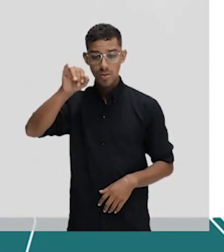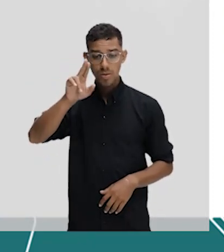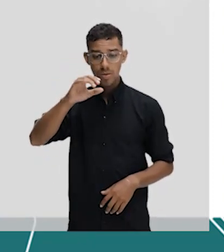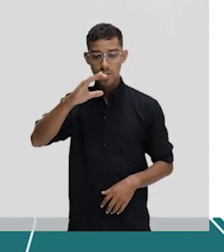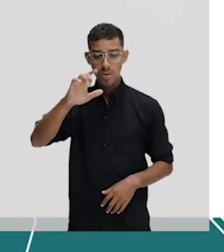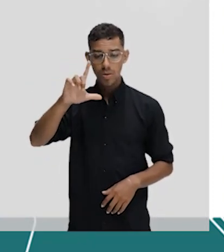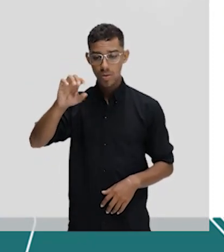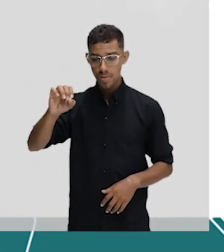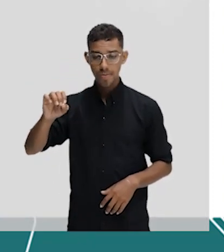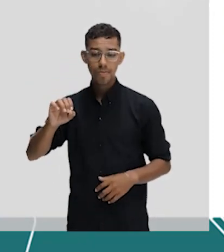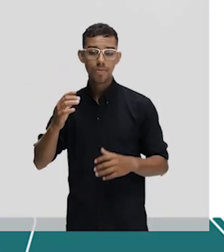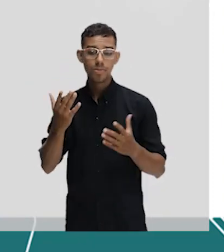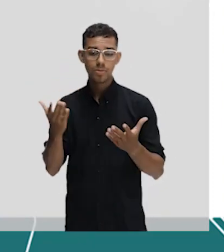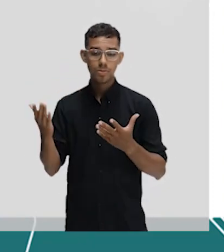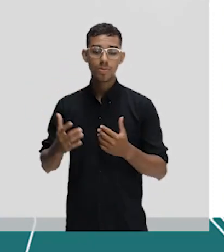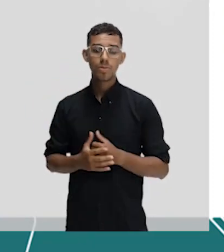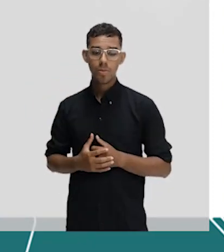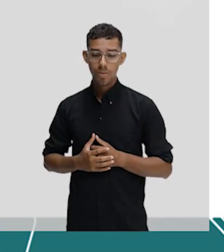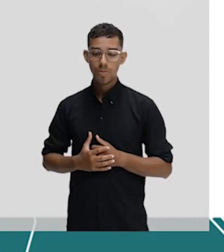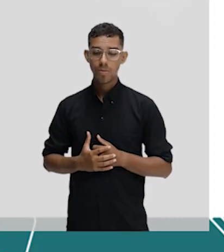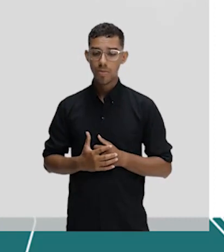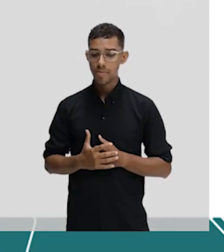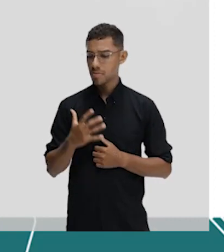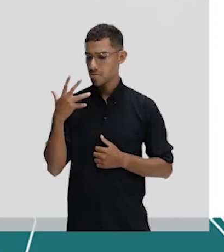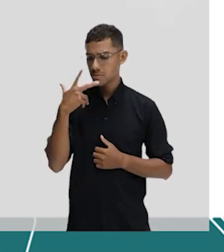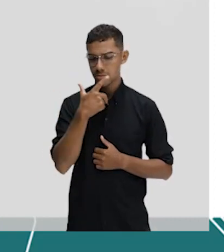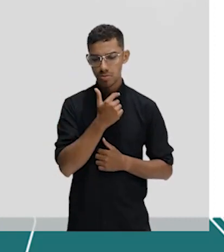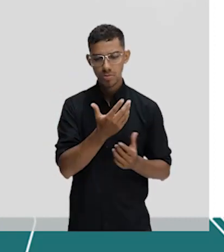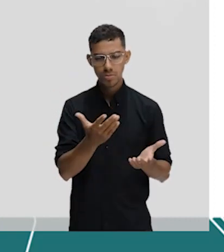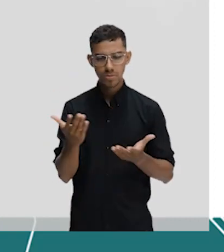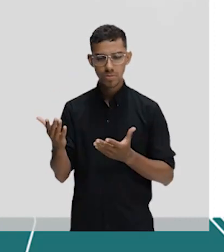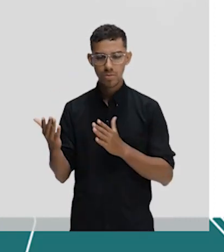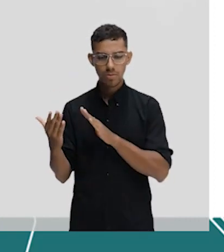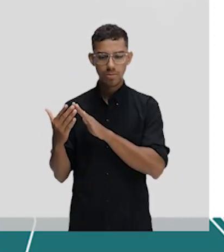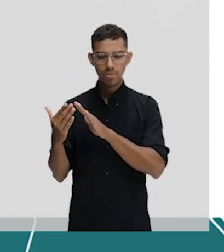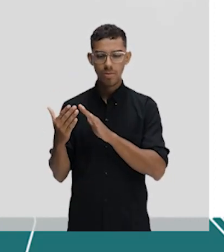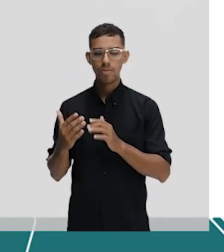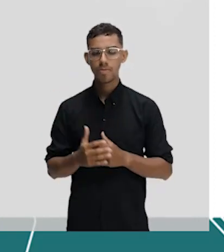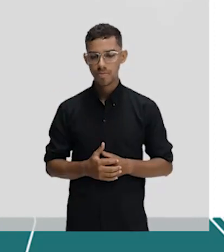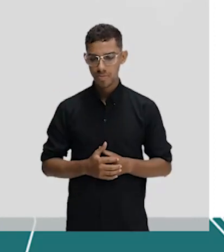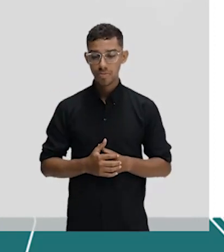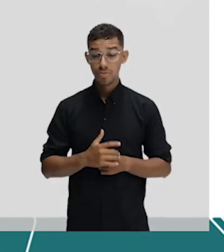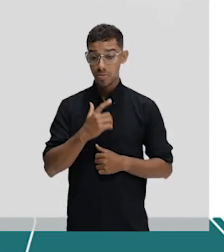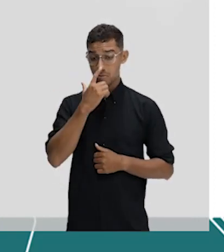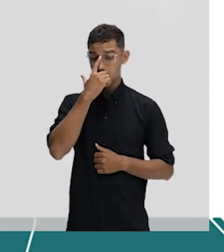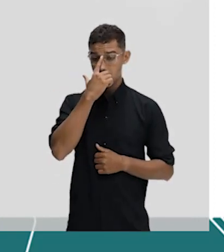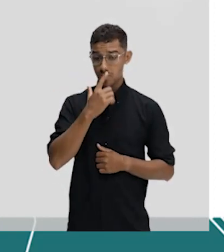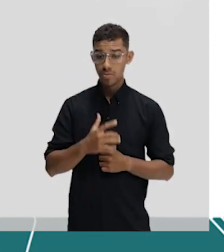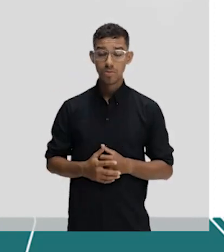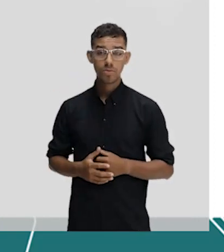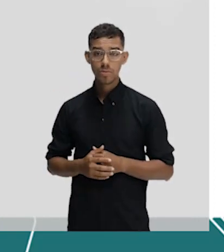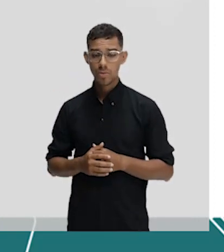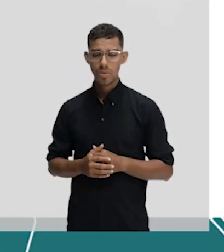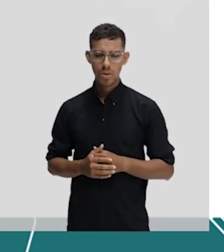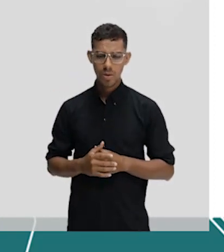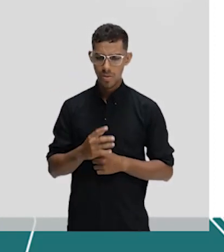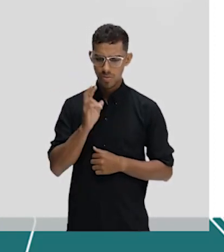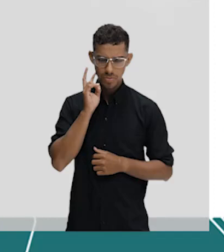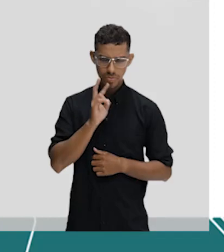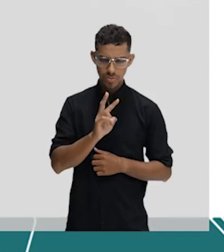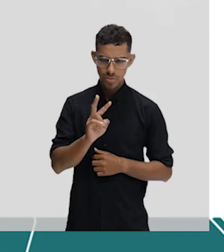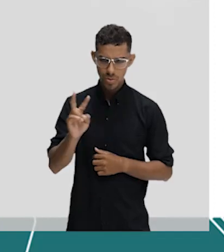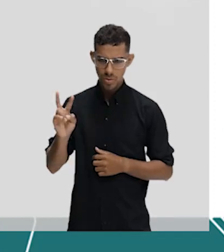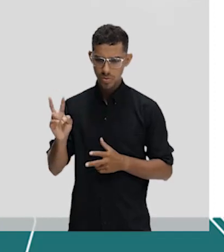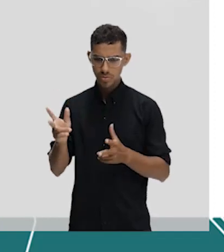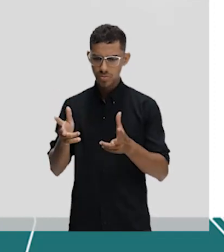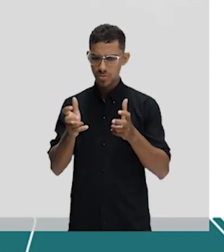do Portinari e é um conjunto fabuloso. Olha a Casa do Baile. Só o fato de você estar lá para olhar a vista